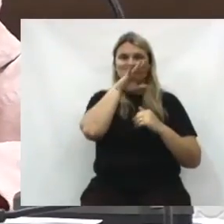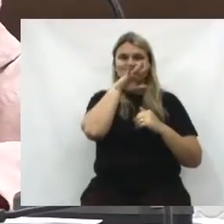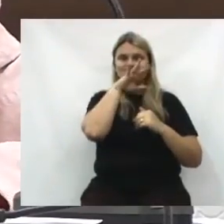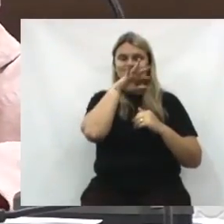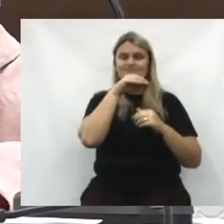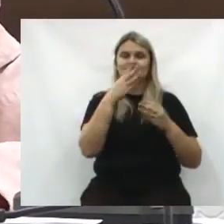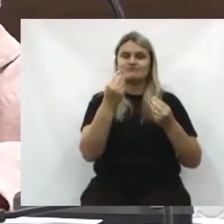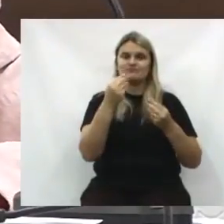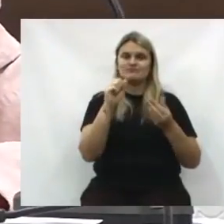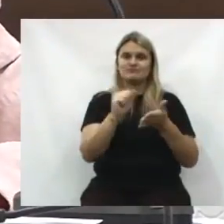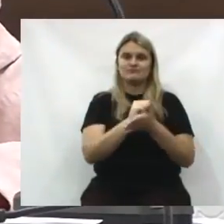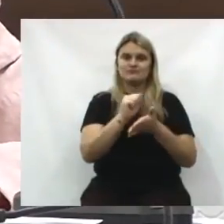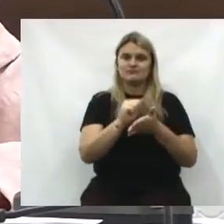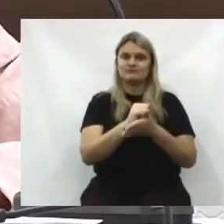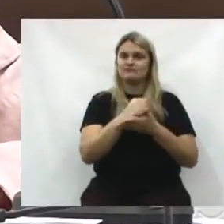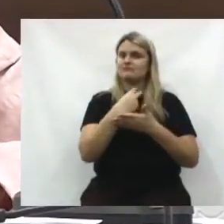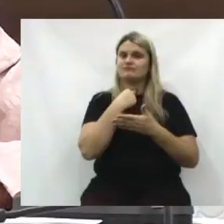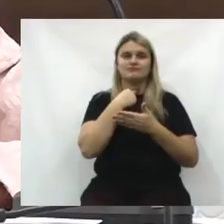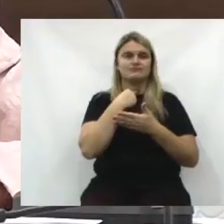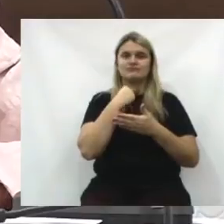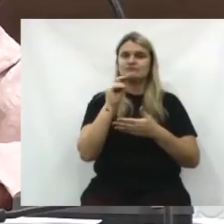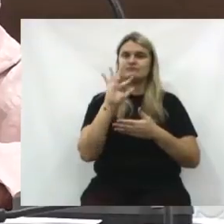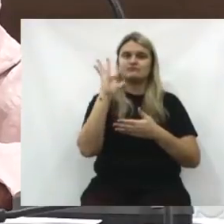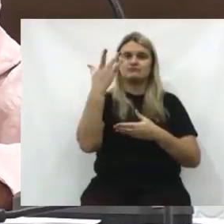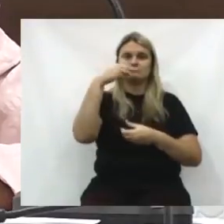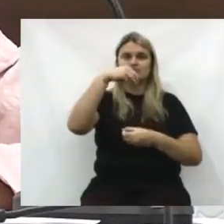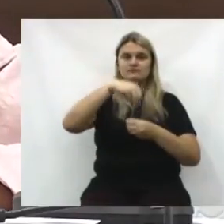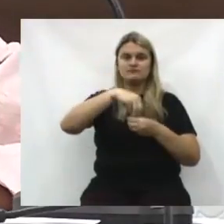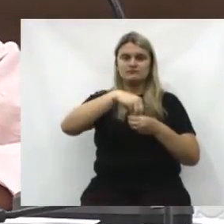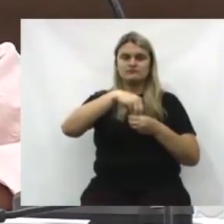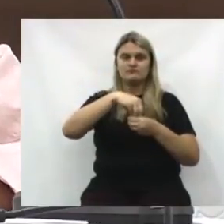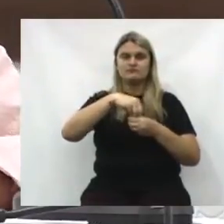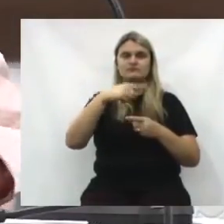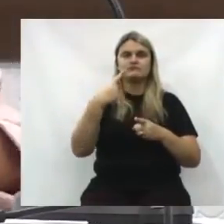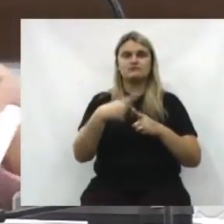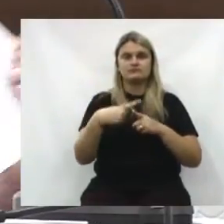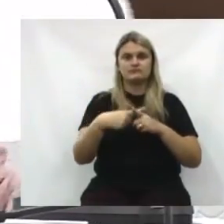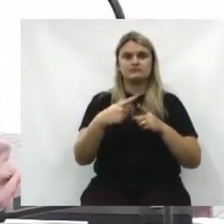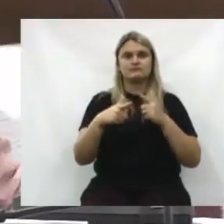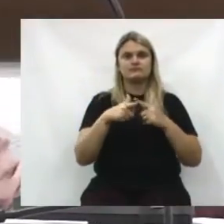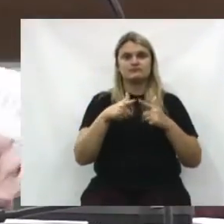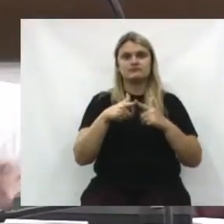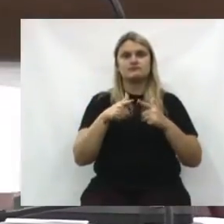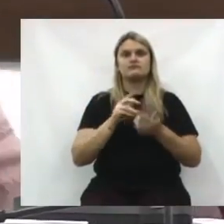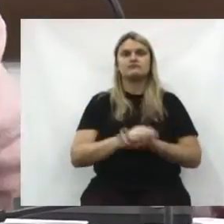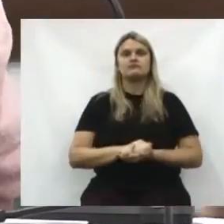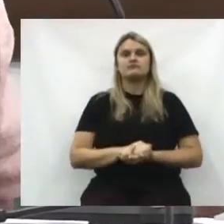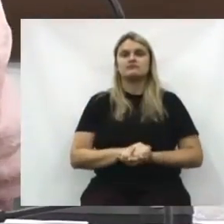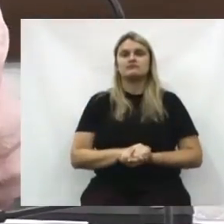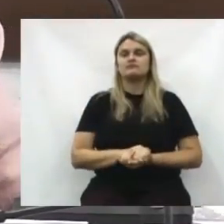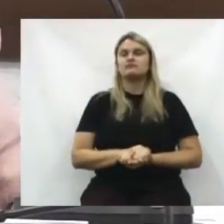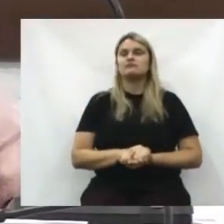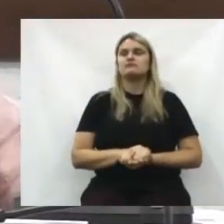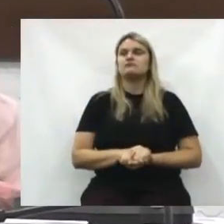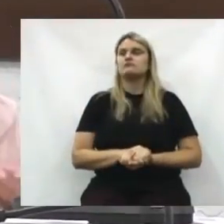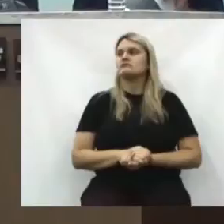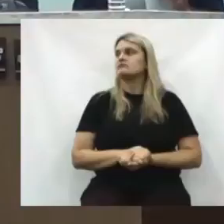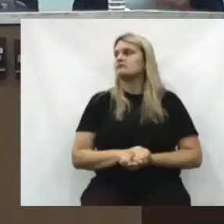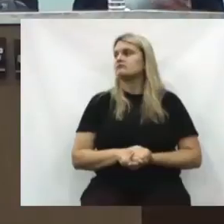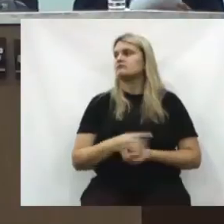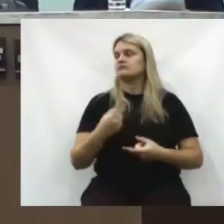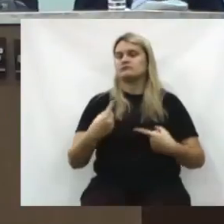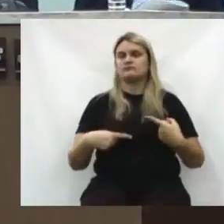com o telhado precário. Diversas atividades não estão sendo realizadas por esse motivo.